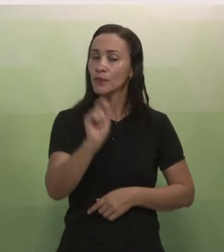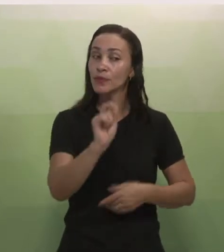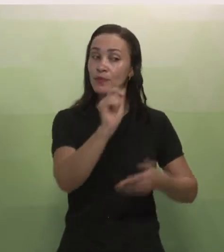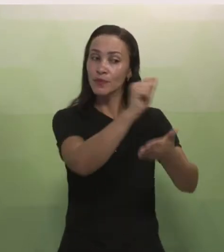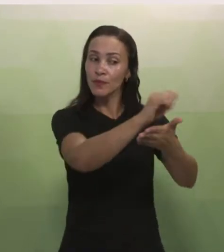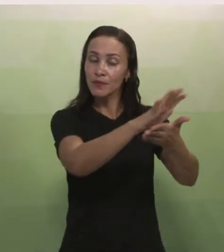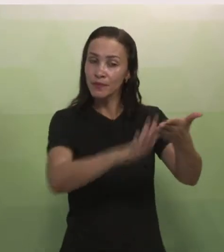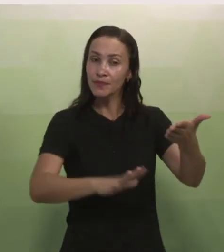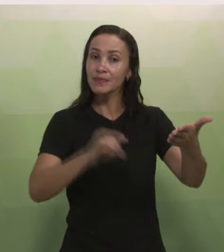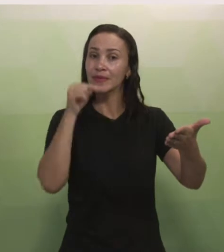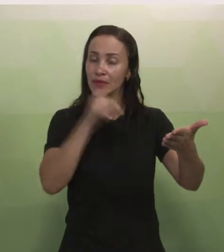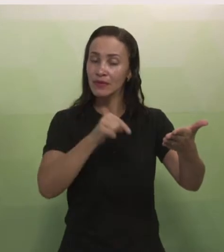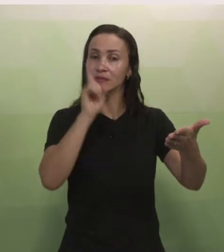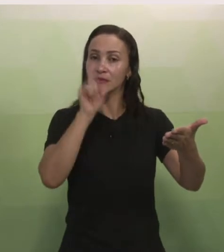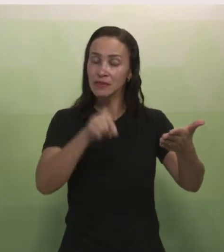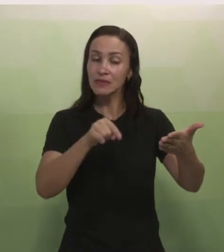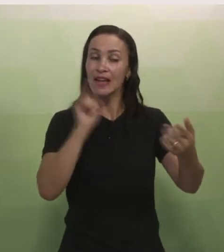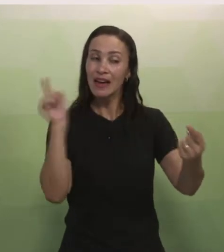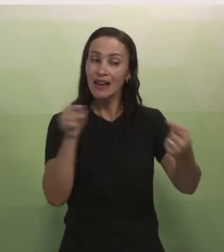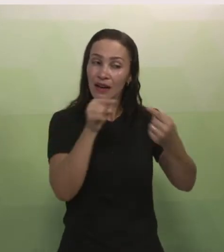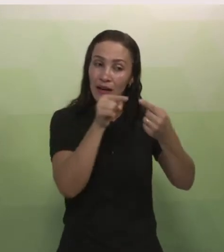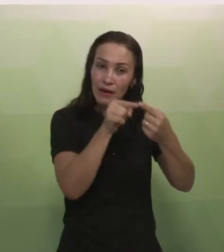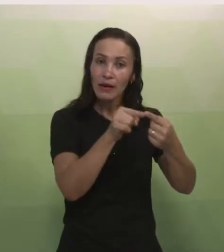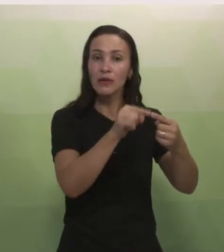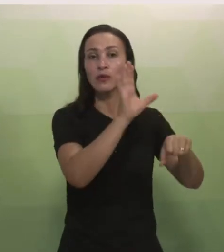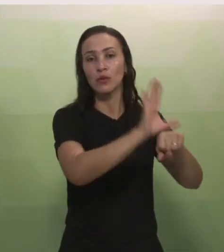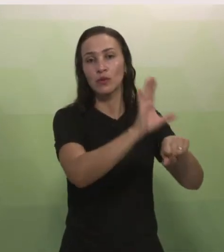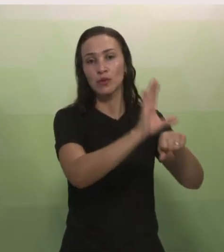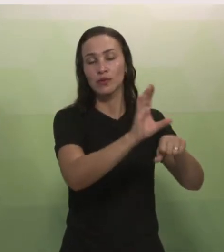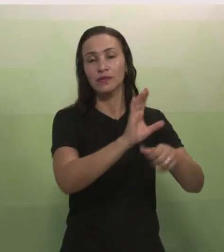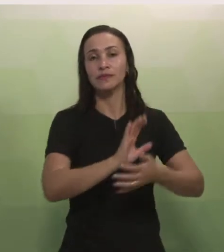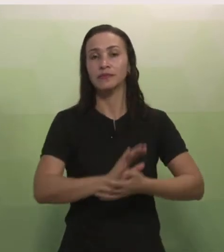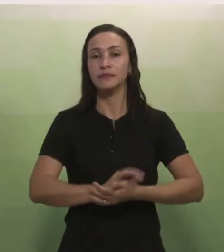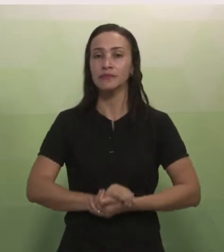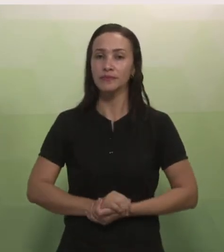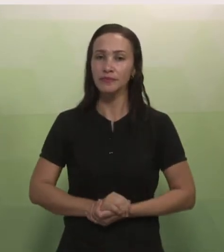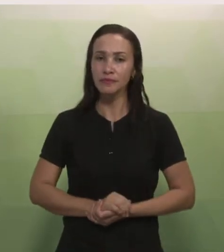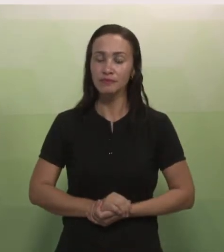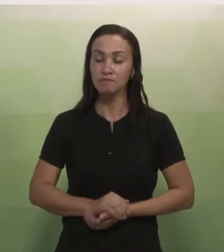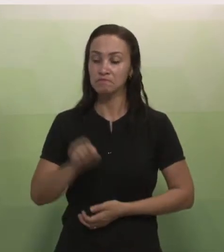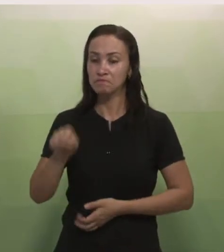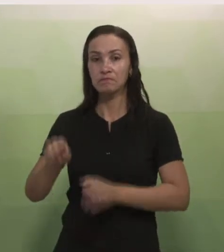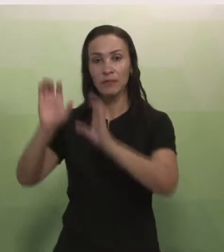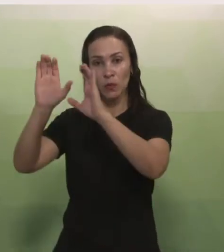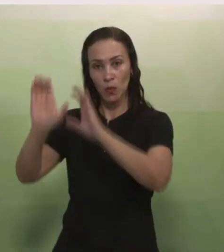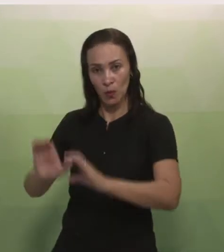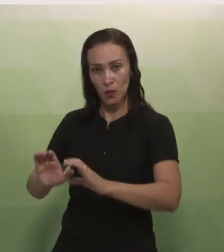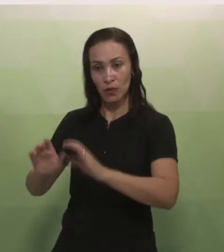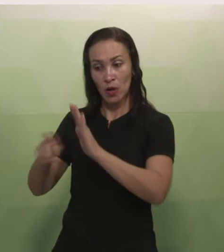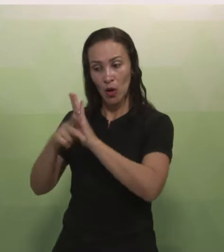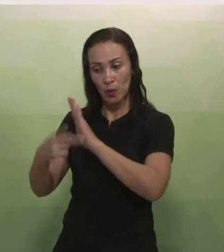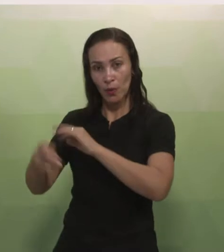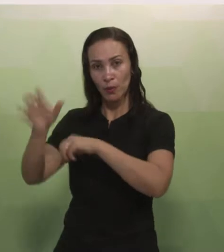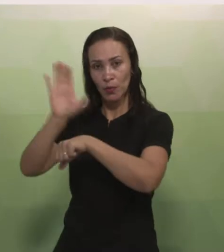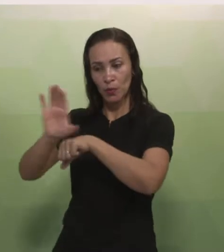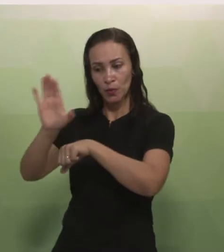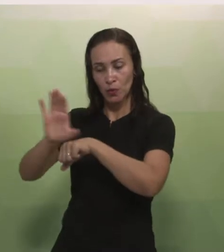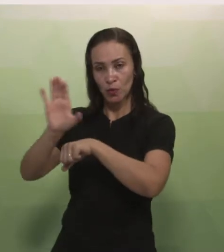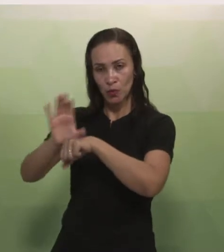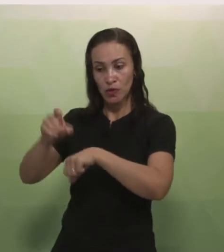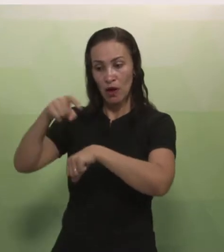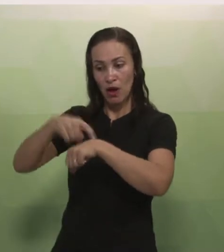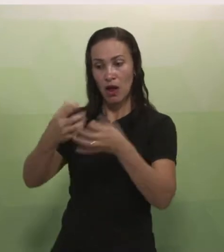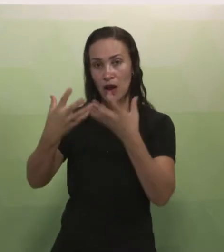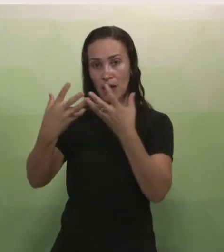atividades, como já disse, que tenham a ver com o curso. Caberá a coordenação do curso, mediante